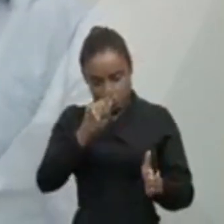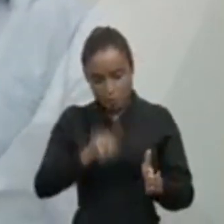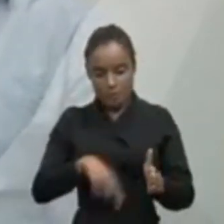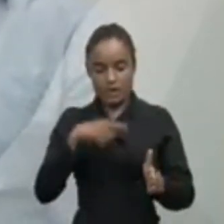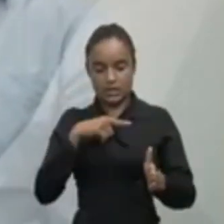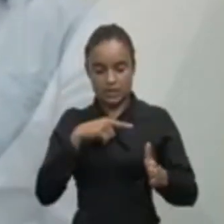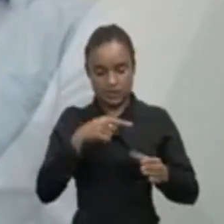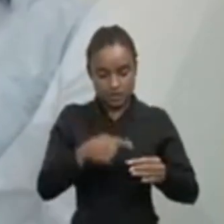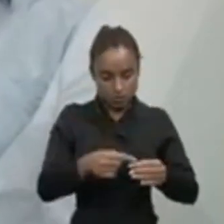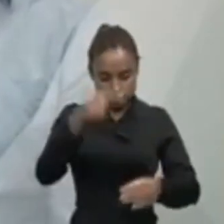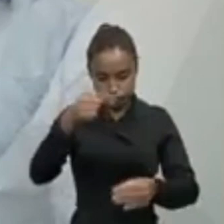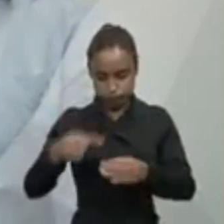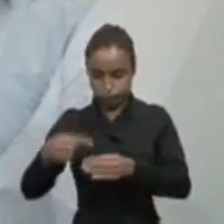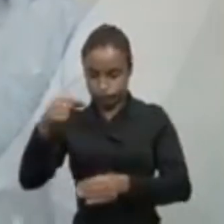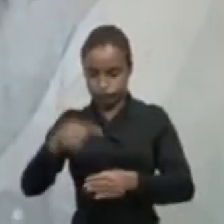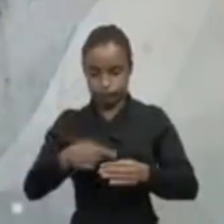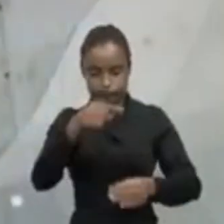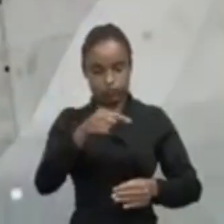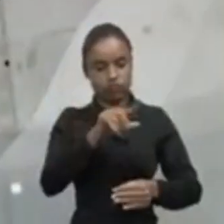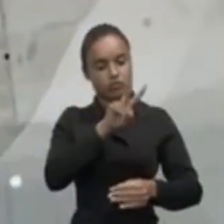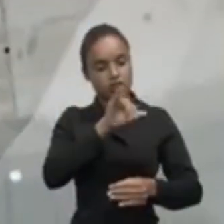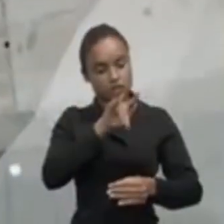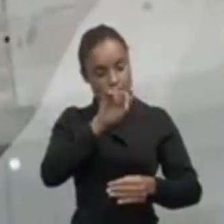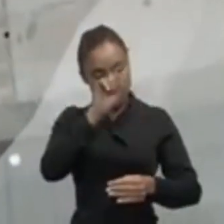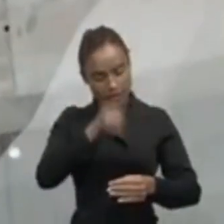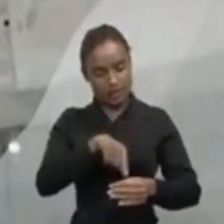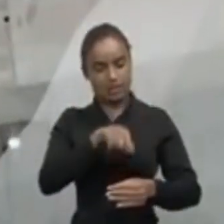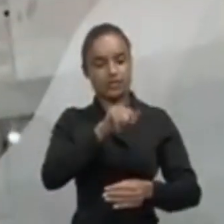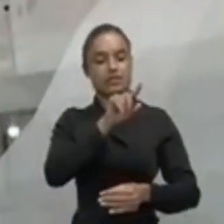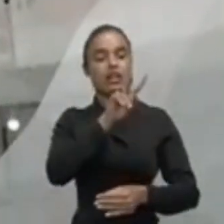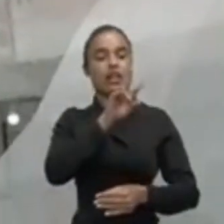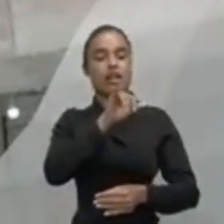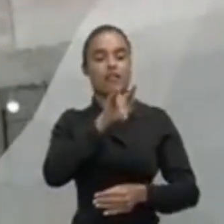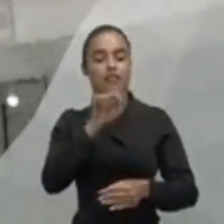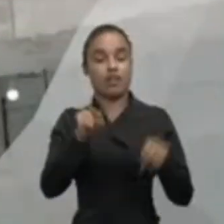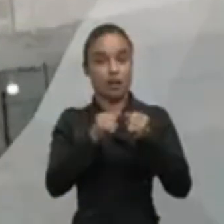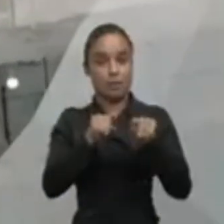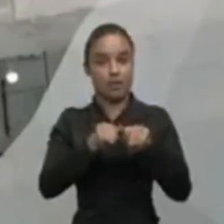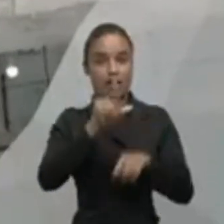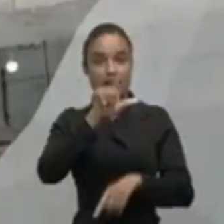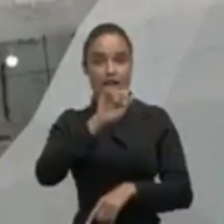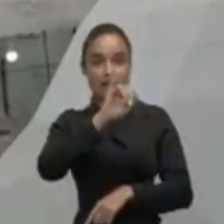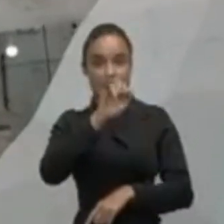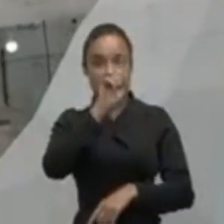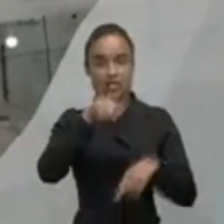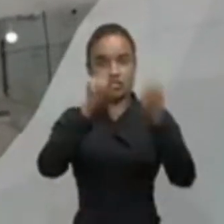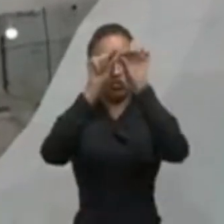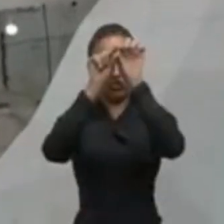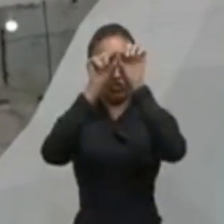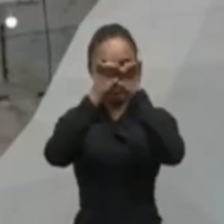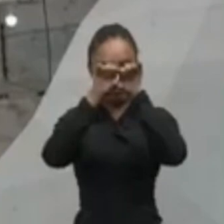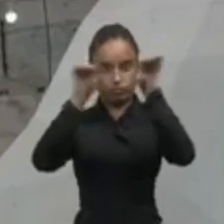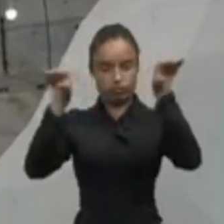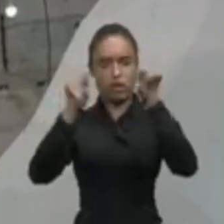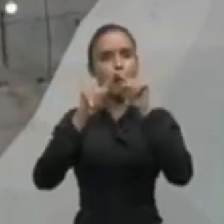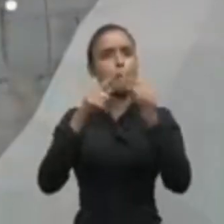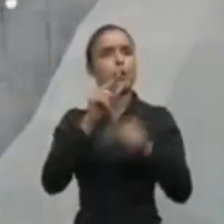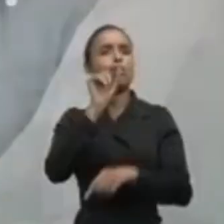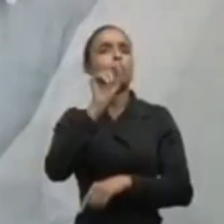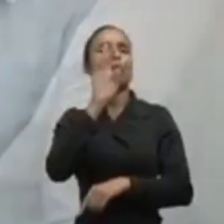armaduras normais da viga e da laje, porém, no T o que colabora é a compressão. E